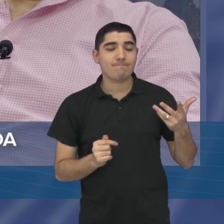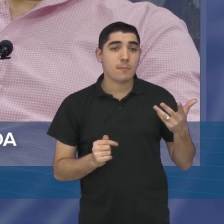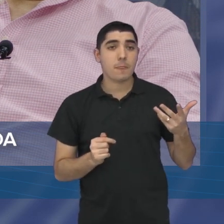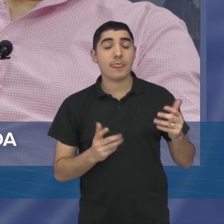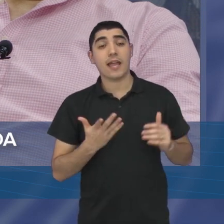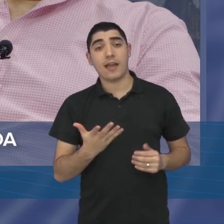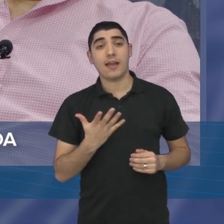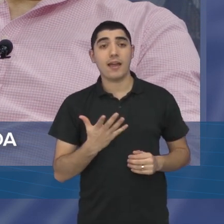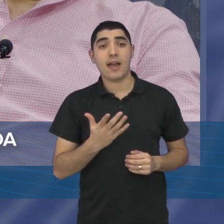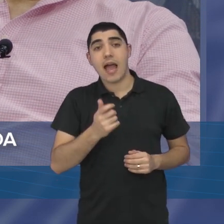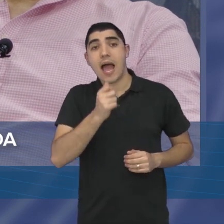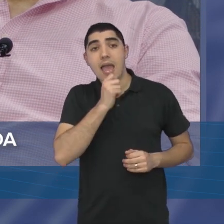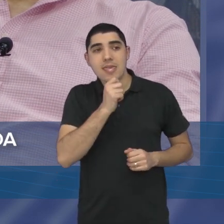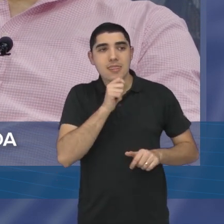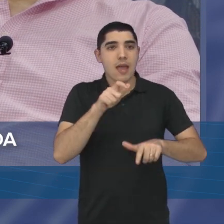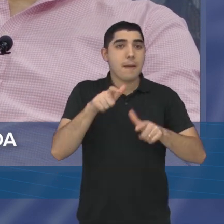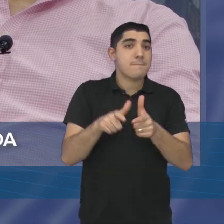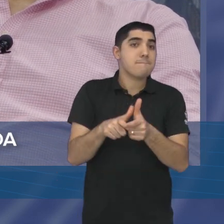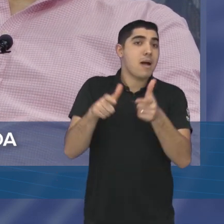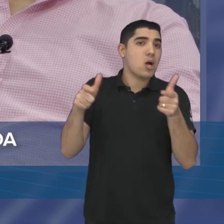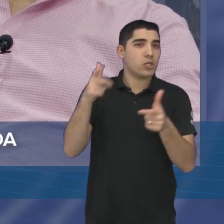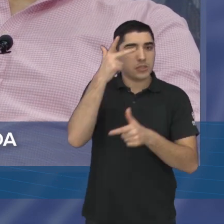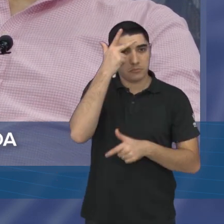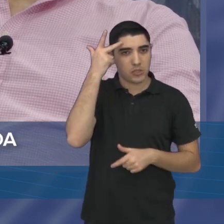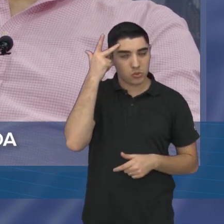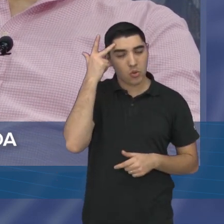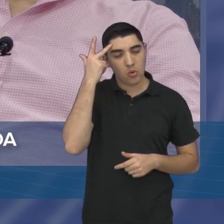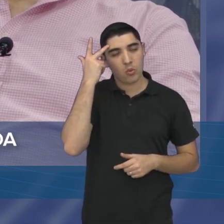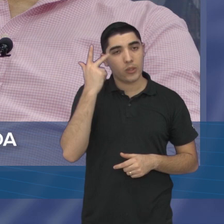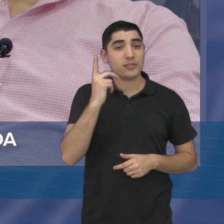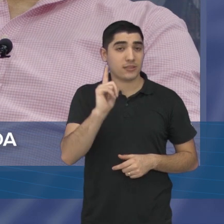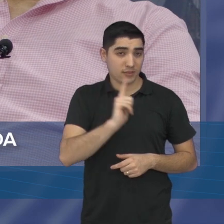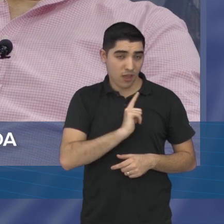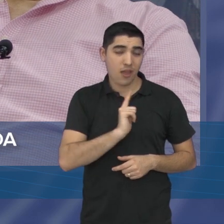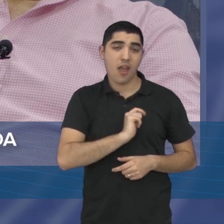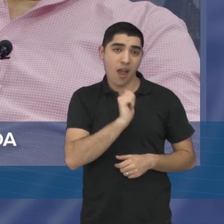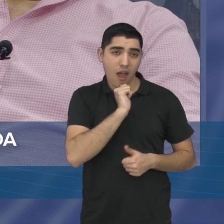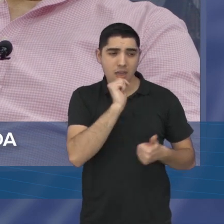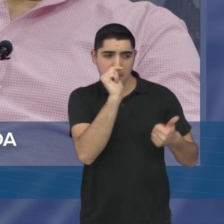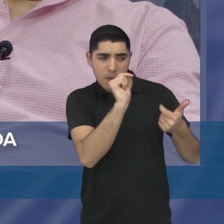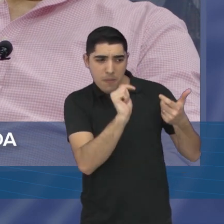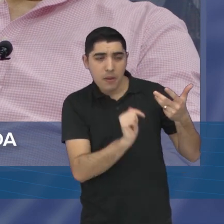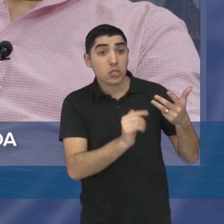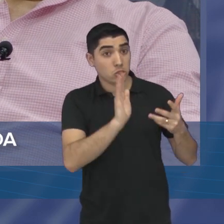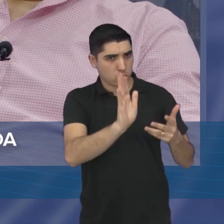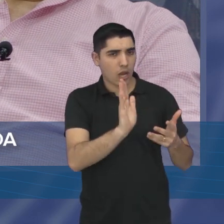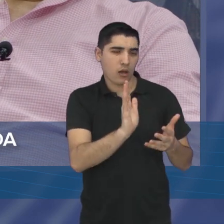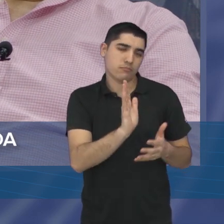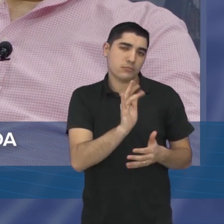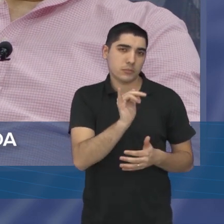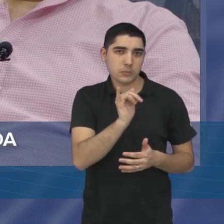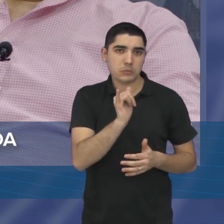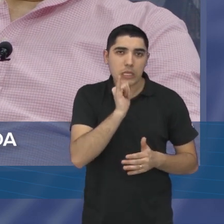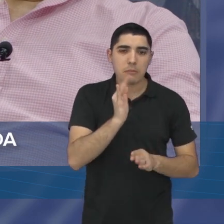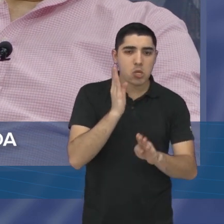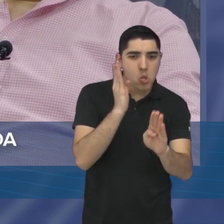fogem da maioria das pessoas, digamos assim. Tem muitas coisas que provavelmente já foram